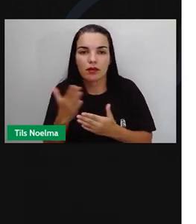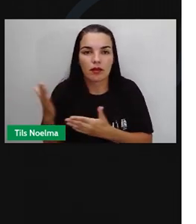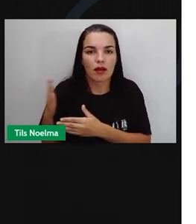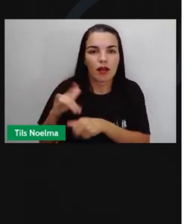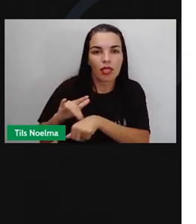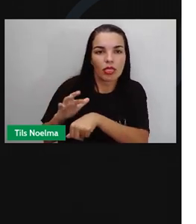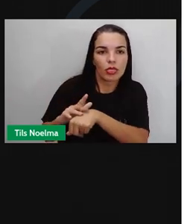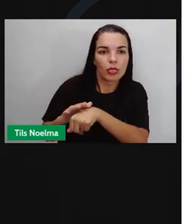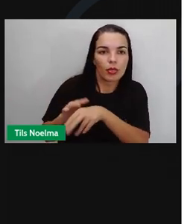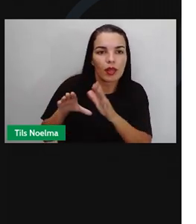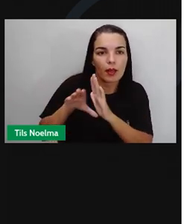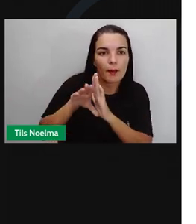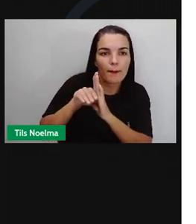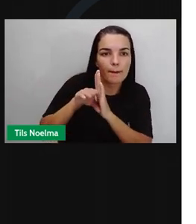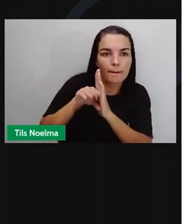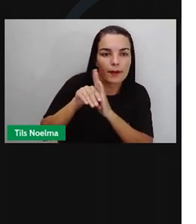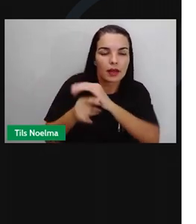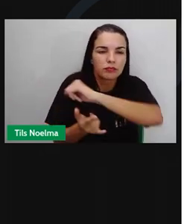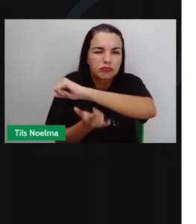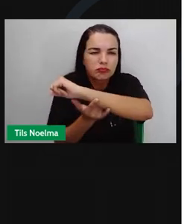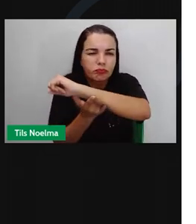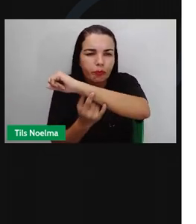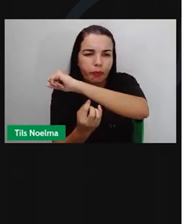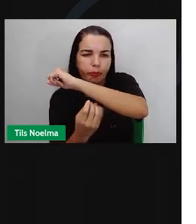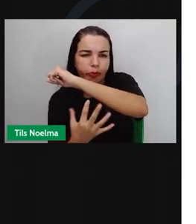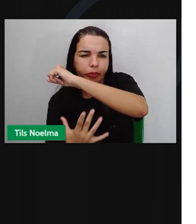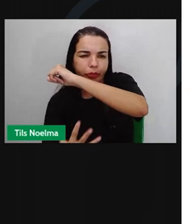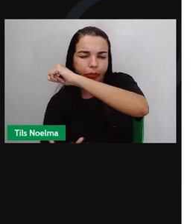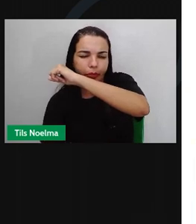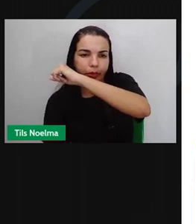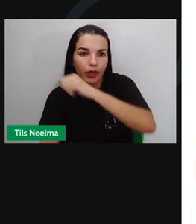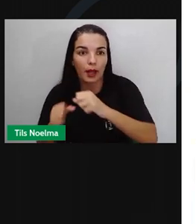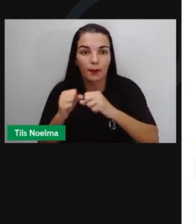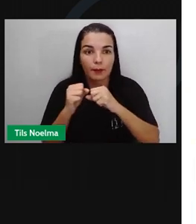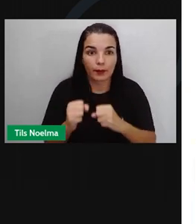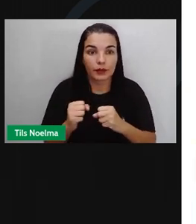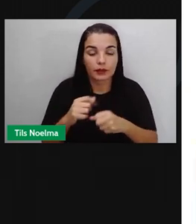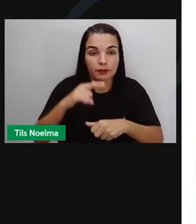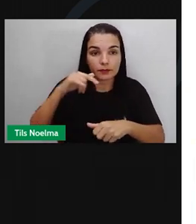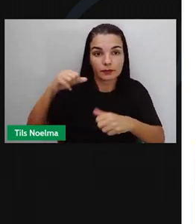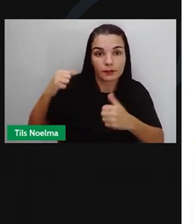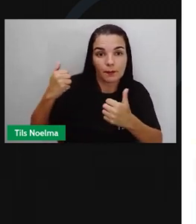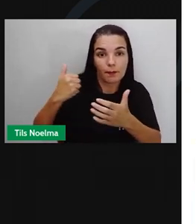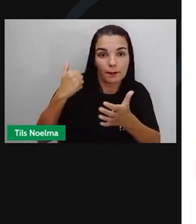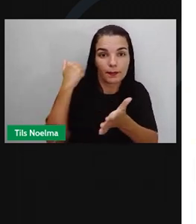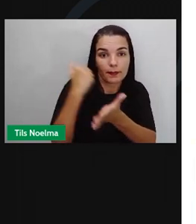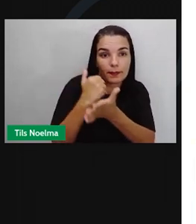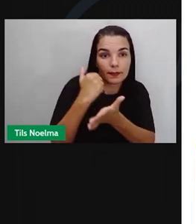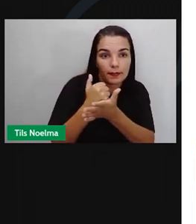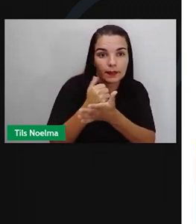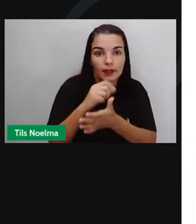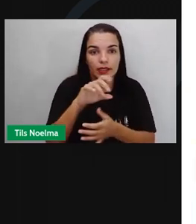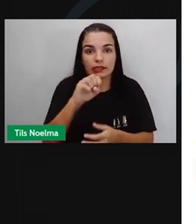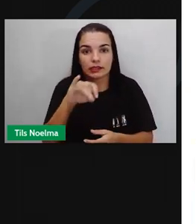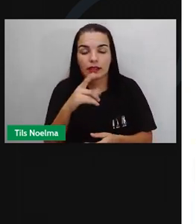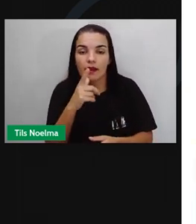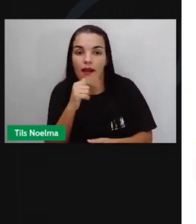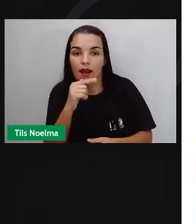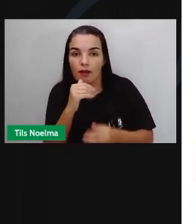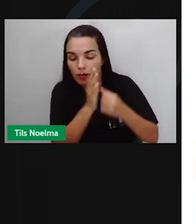estirpes dessa bactérias causadores de diarreia podem matar seus hospedeiros em questão de horas e como ela pode se mover através da água